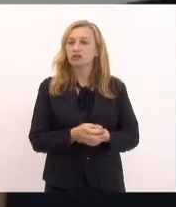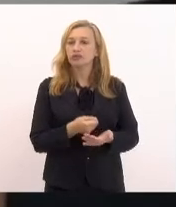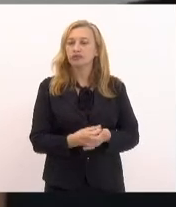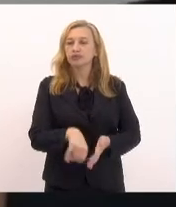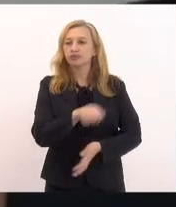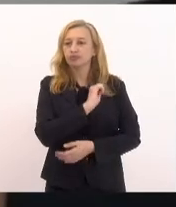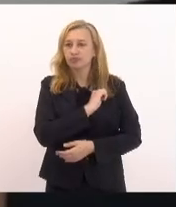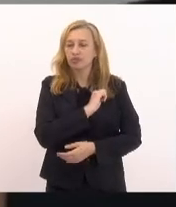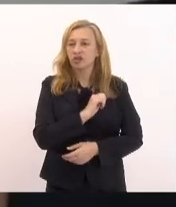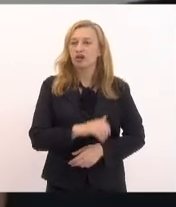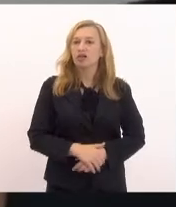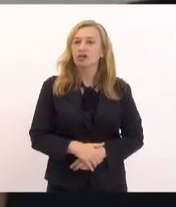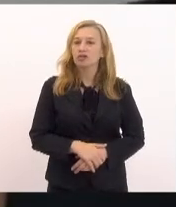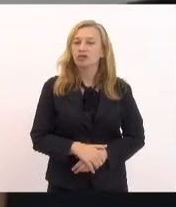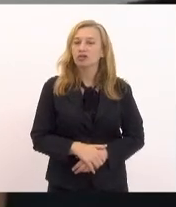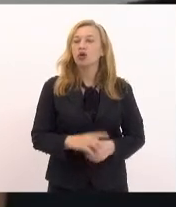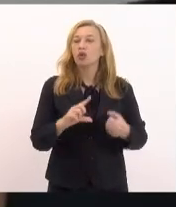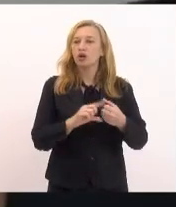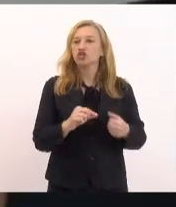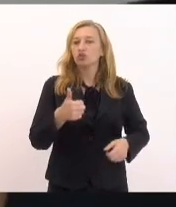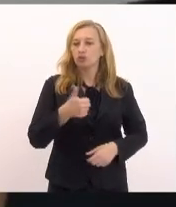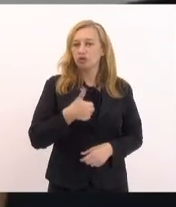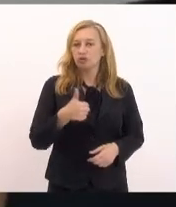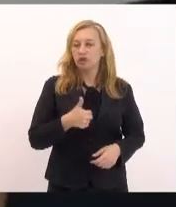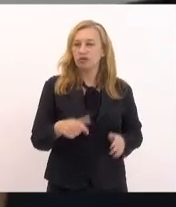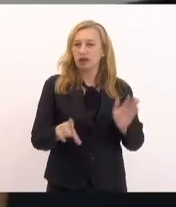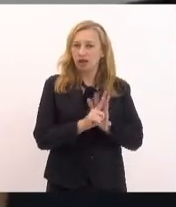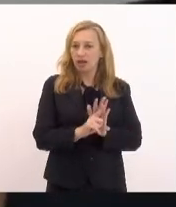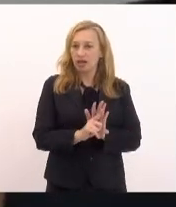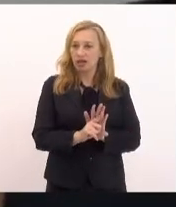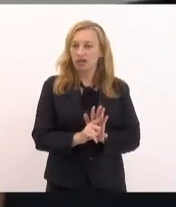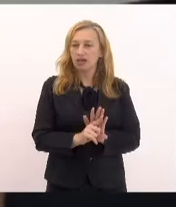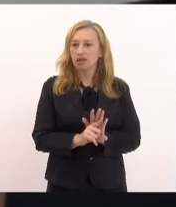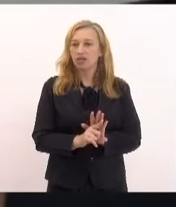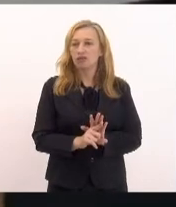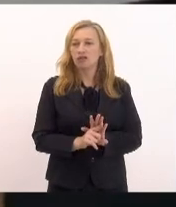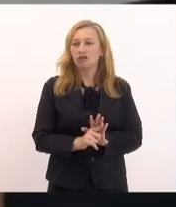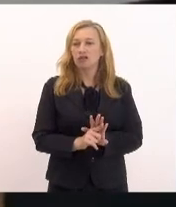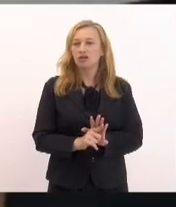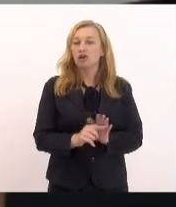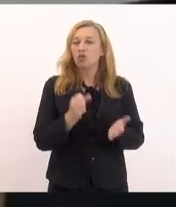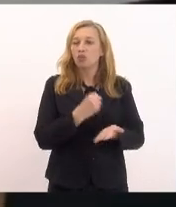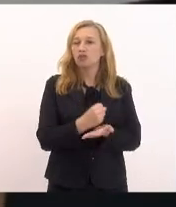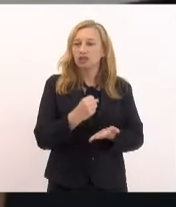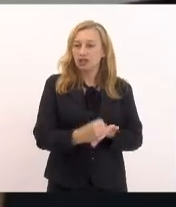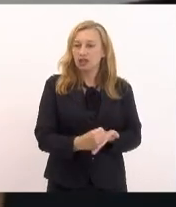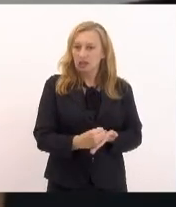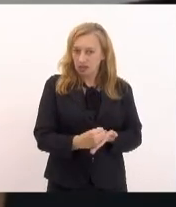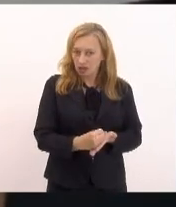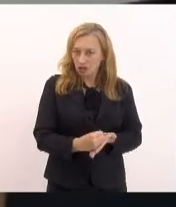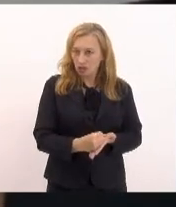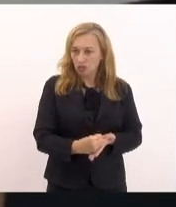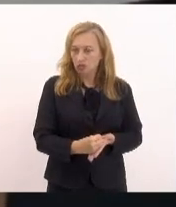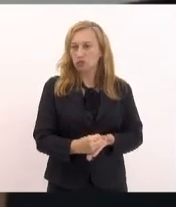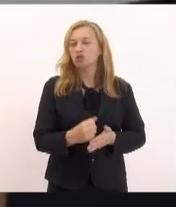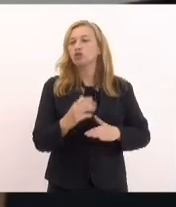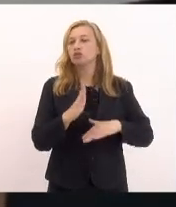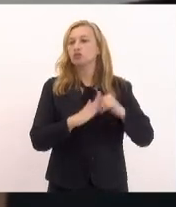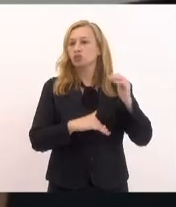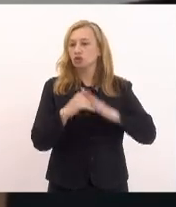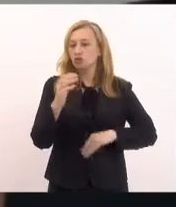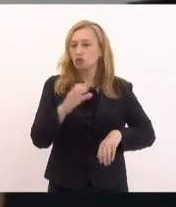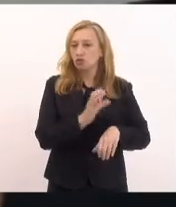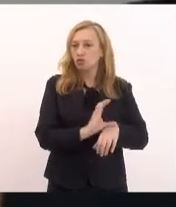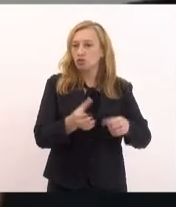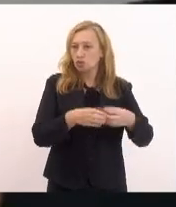recuperação fiscal a que se refere o artigo 1º-A da presente lei, ficam vedadas a admissão à contratação de pessoal e a realização de concurso